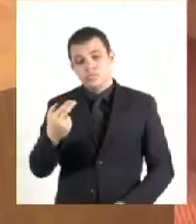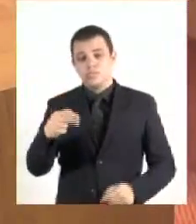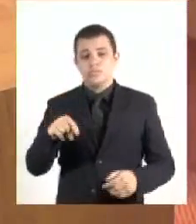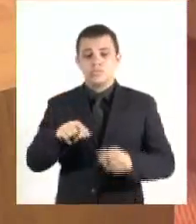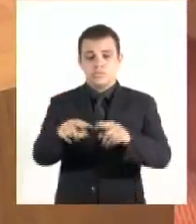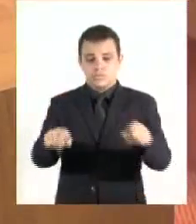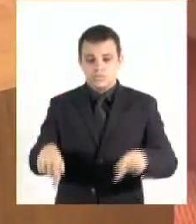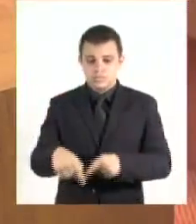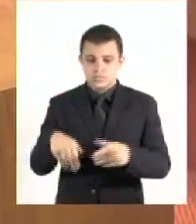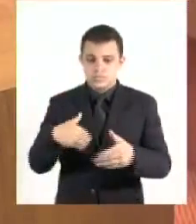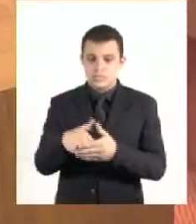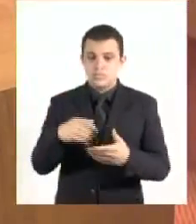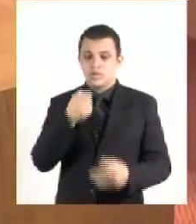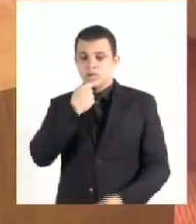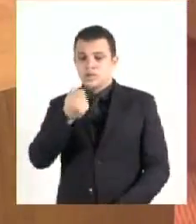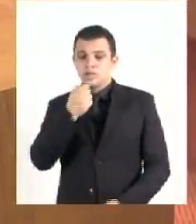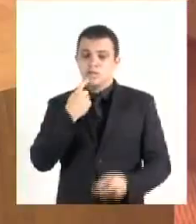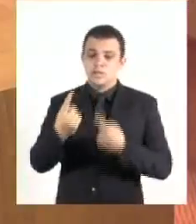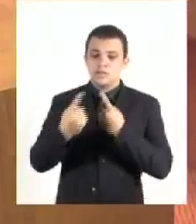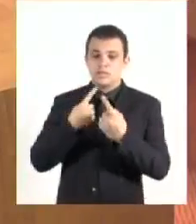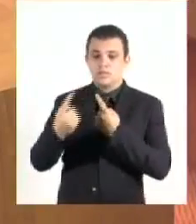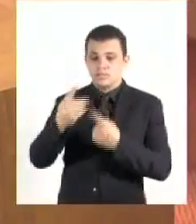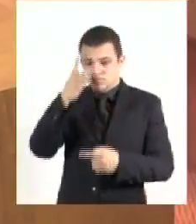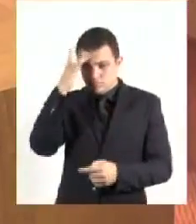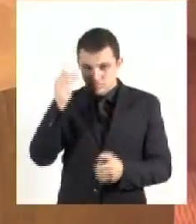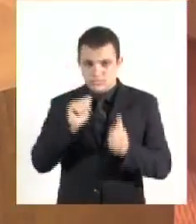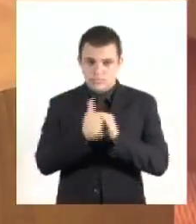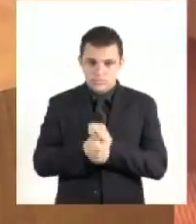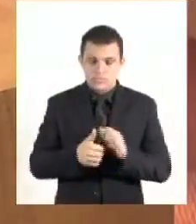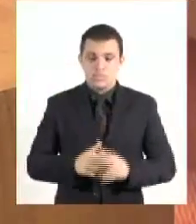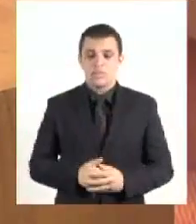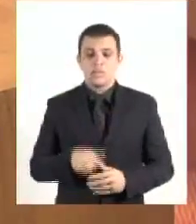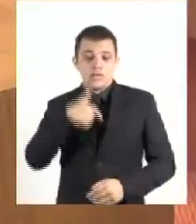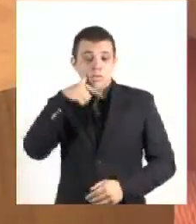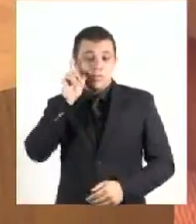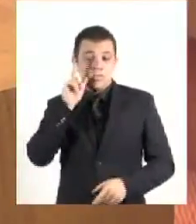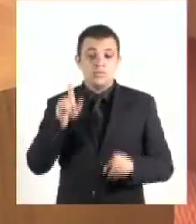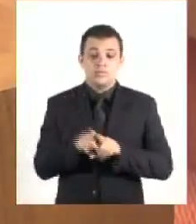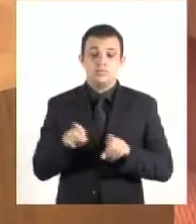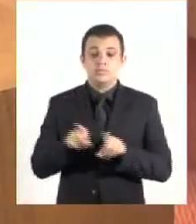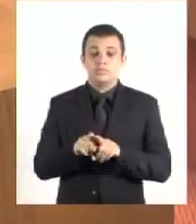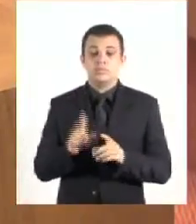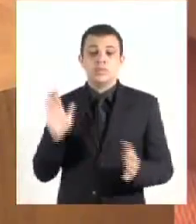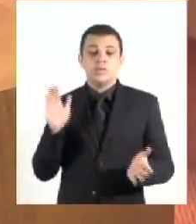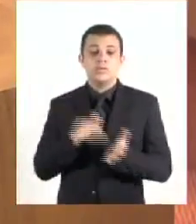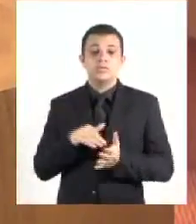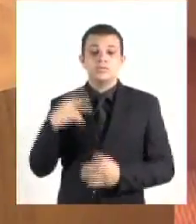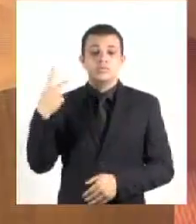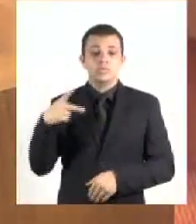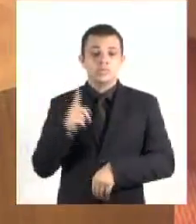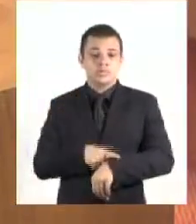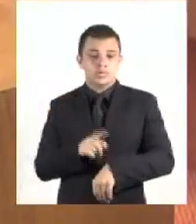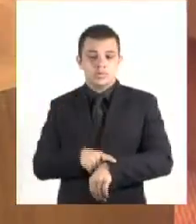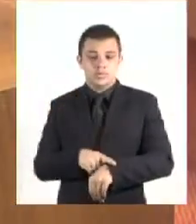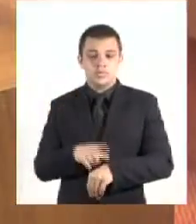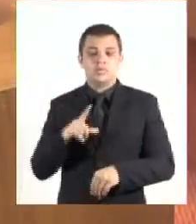ontem passou os últimos minutos, as últimas horas, em terra